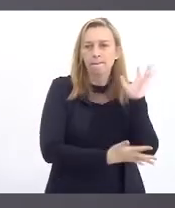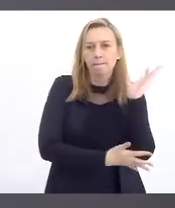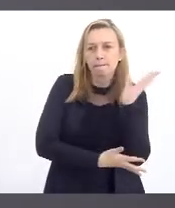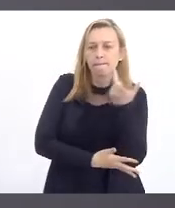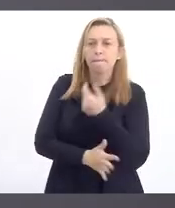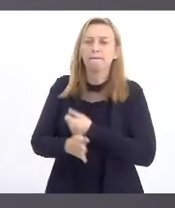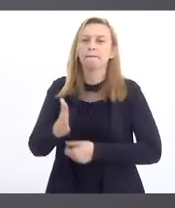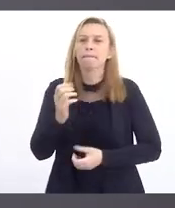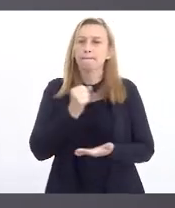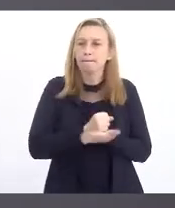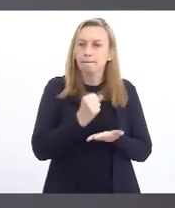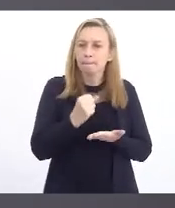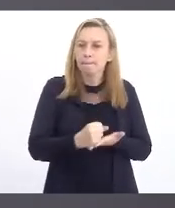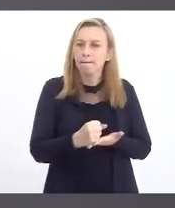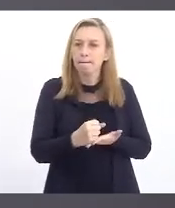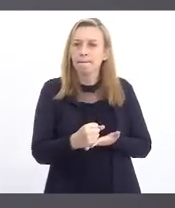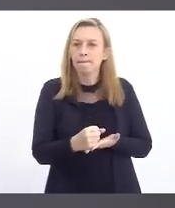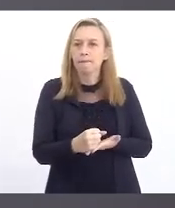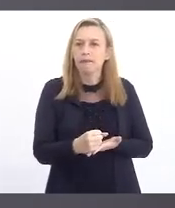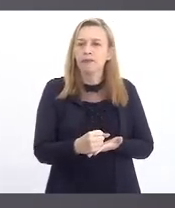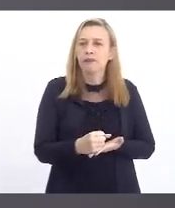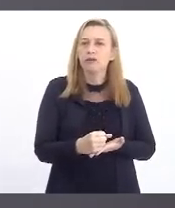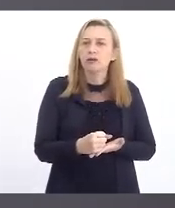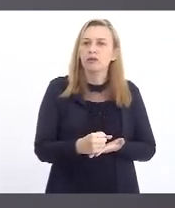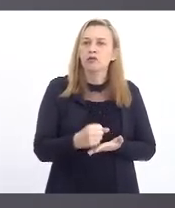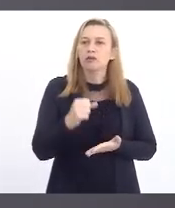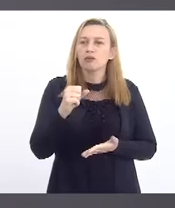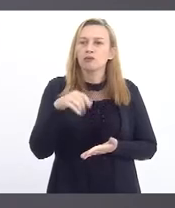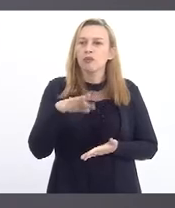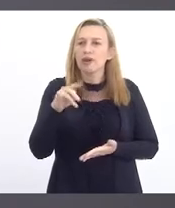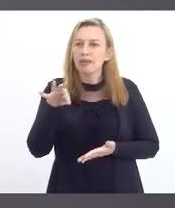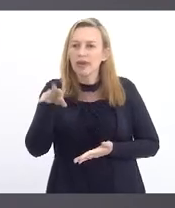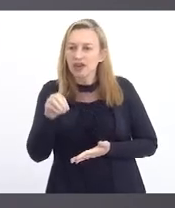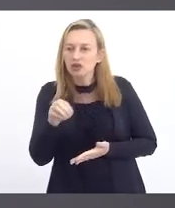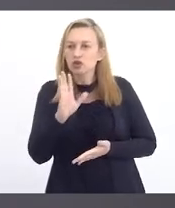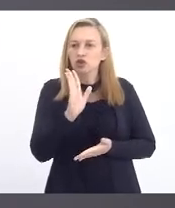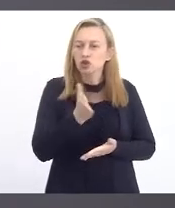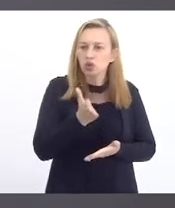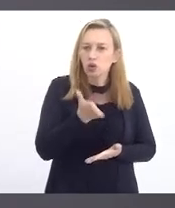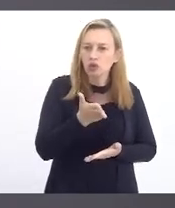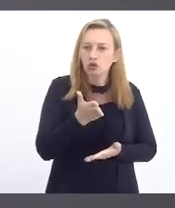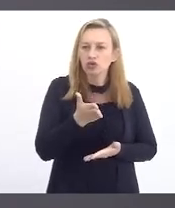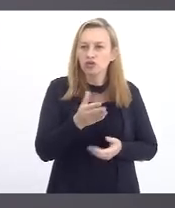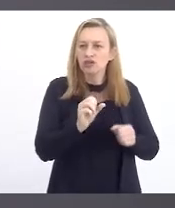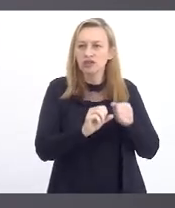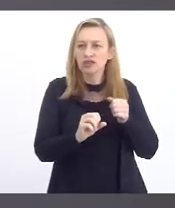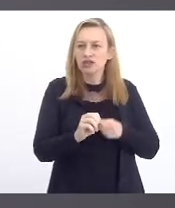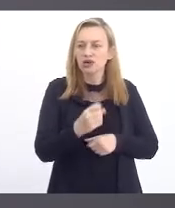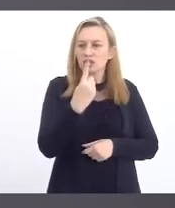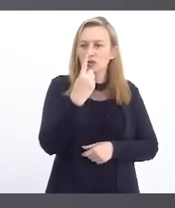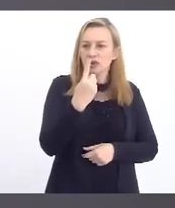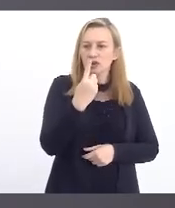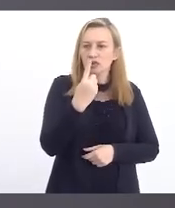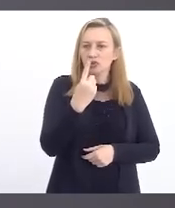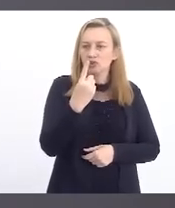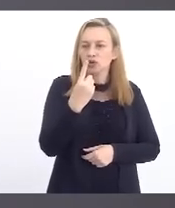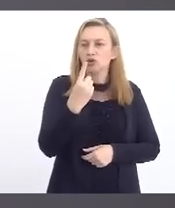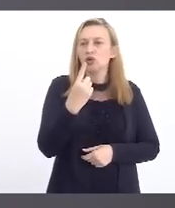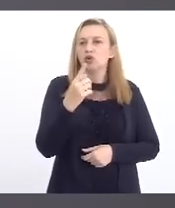a contratação do bombeamento, o que hoje estamos fazendo de 1 m³/s, nós estamos ampliando